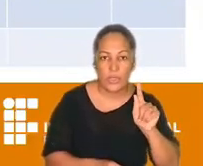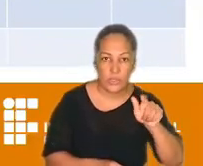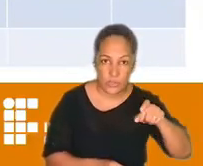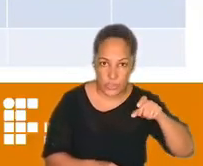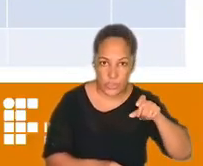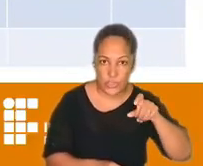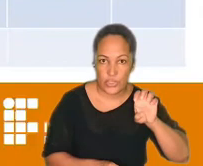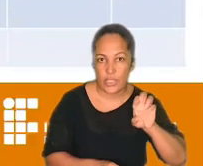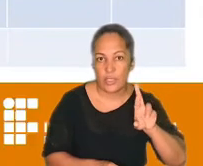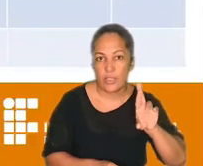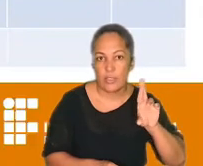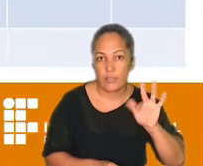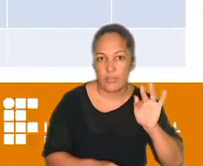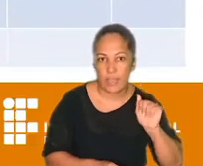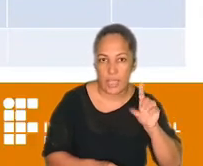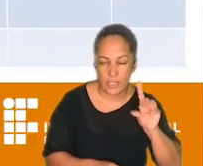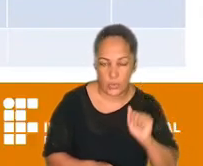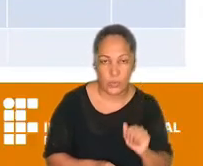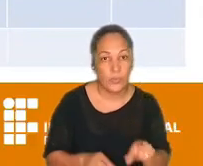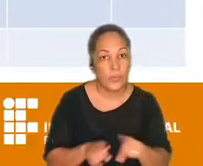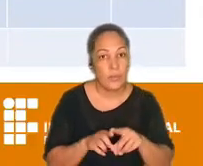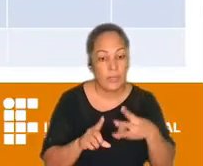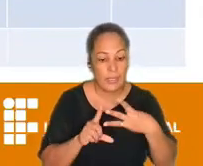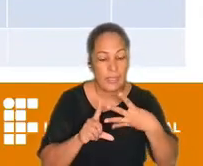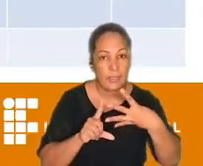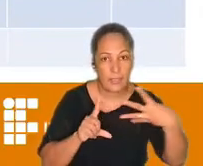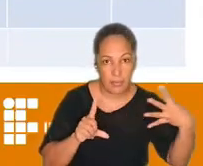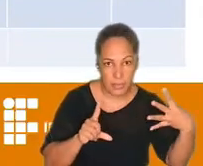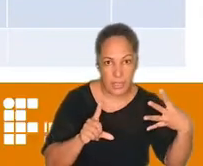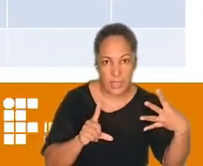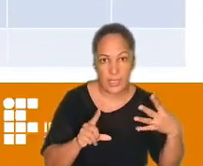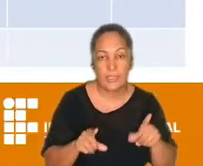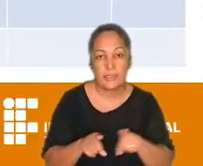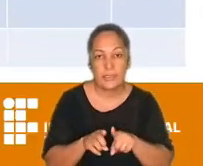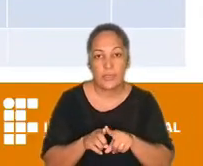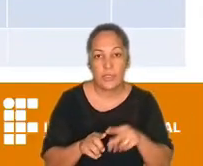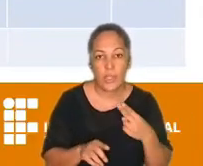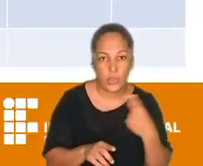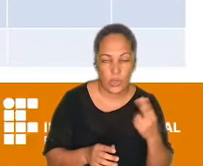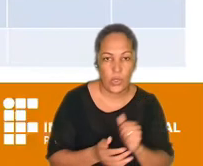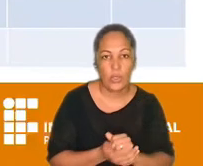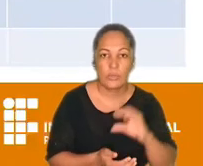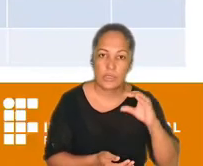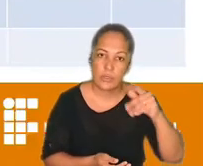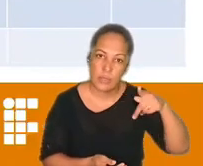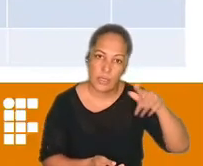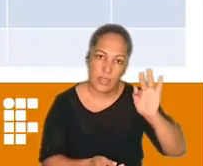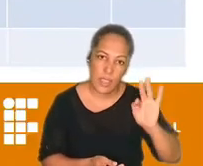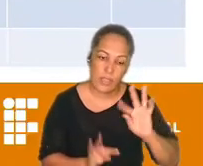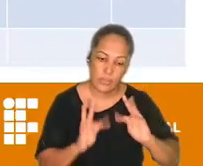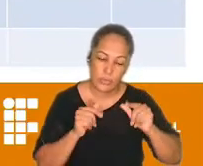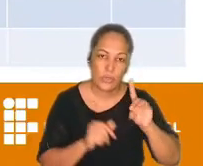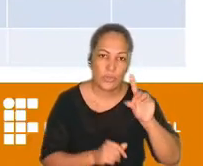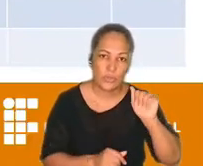tabela funcionário, por sua vez, tem 2 registros. Então, tenho aqui o registro Jackson, né? CPF, com todos os dados. E olha